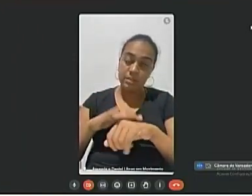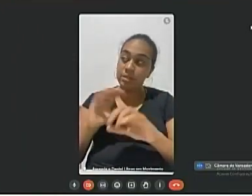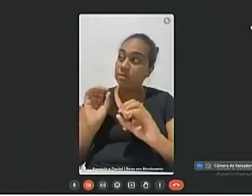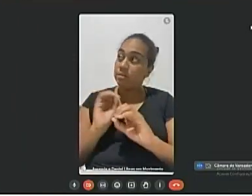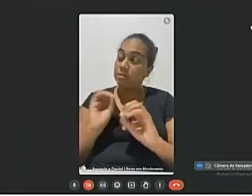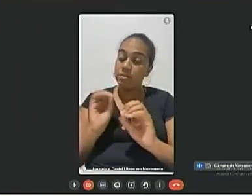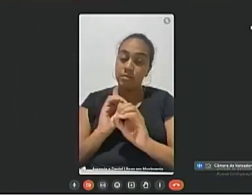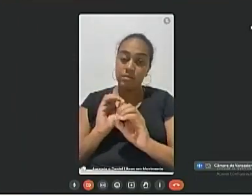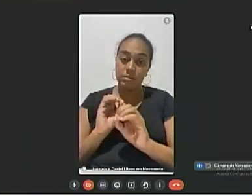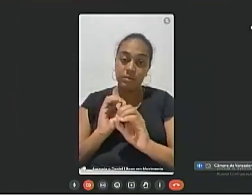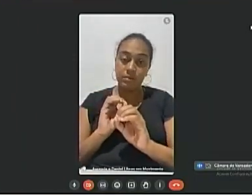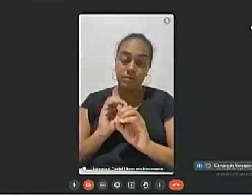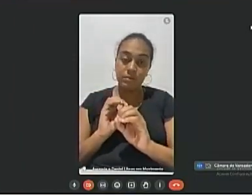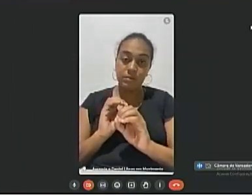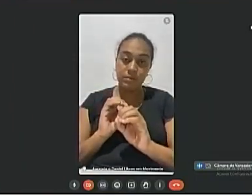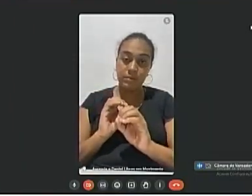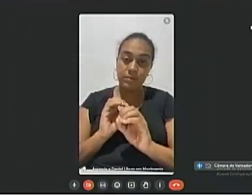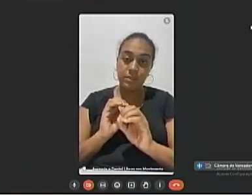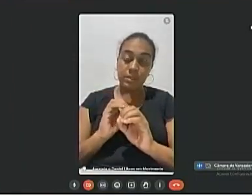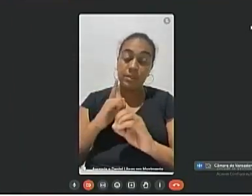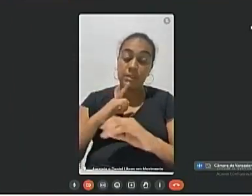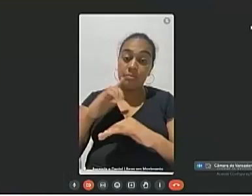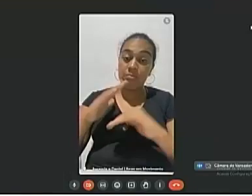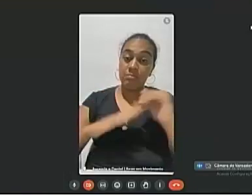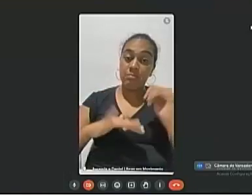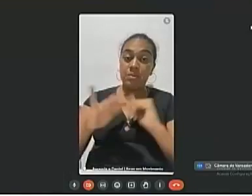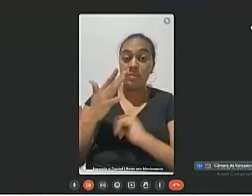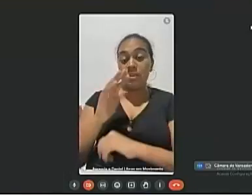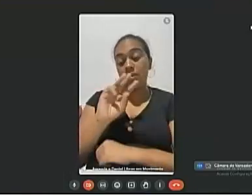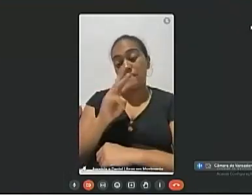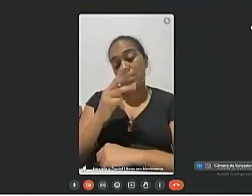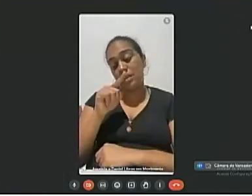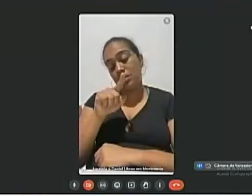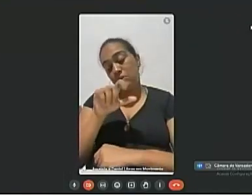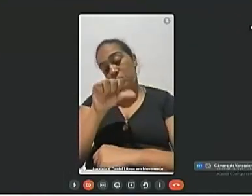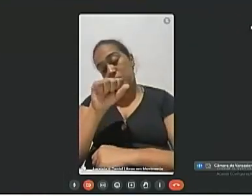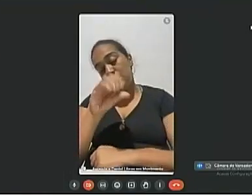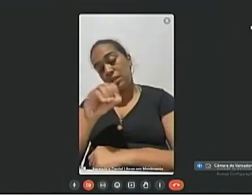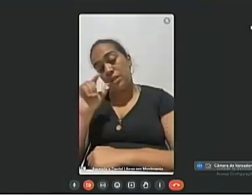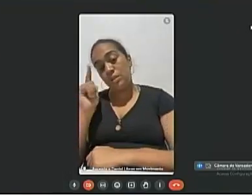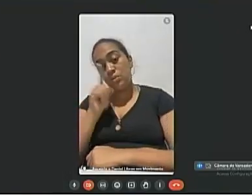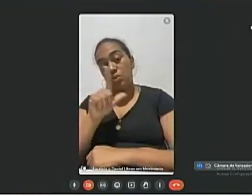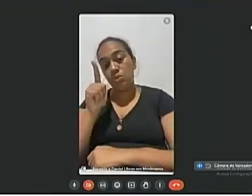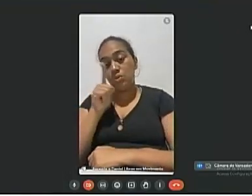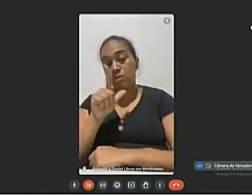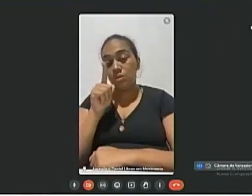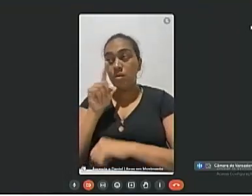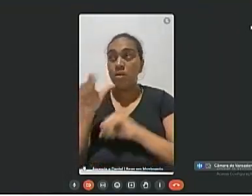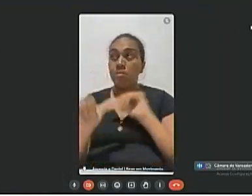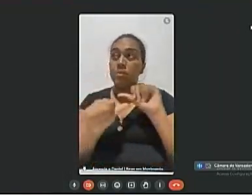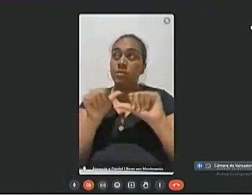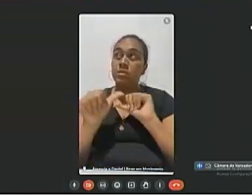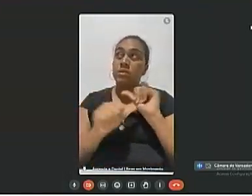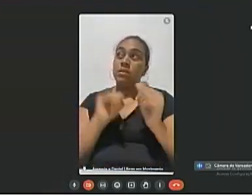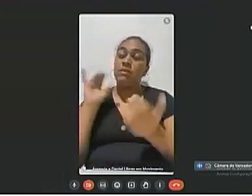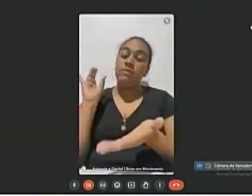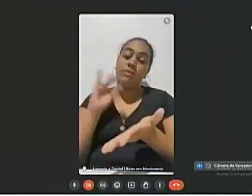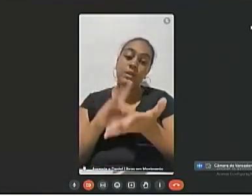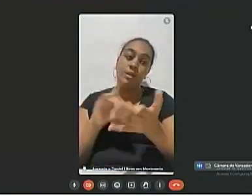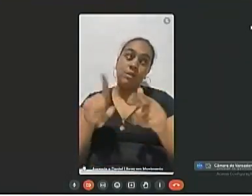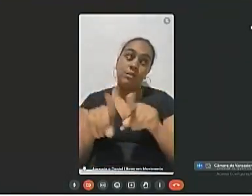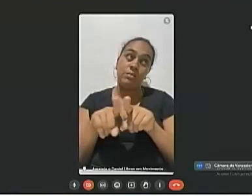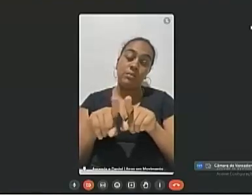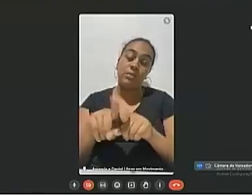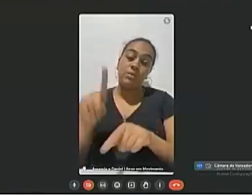então desse máximo teórico de 3,80, a gente só conseguiu, com essas alternativas reais, tirar 1,90,